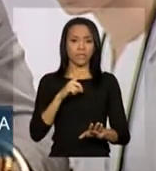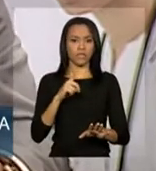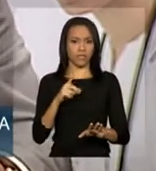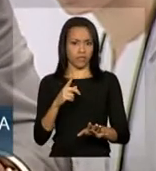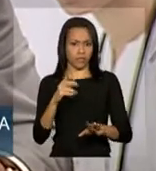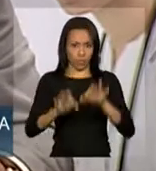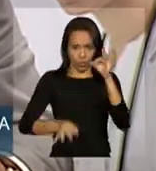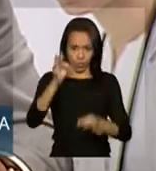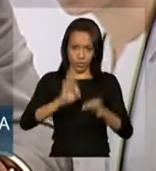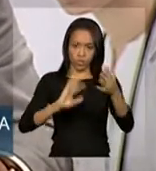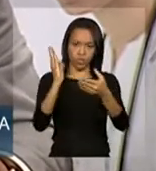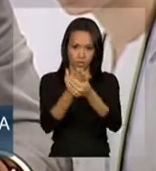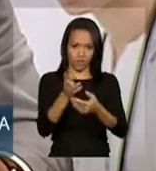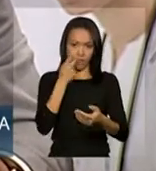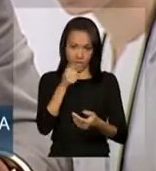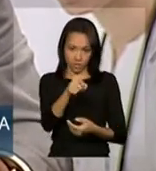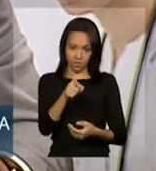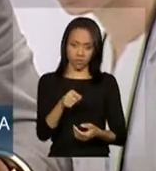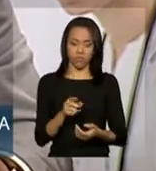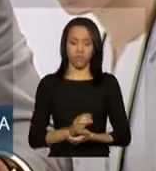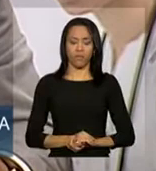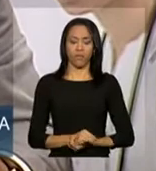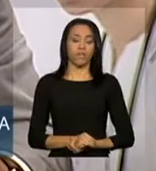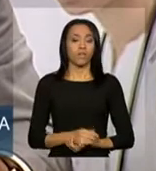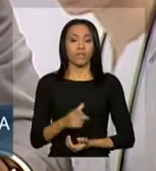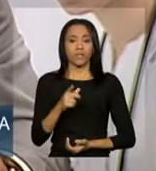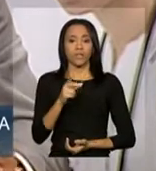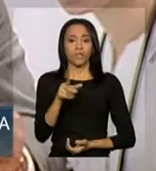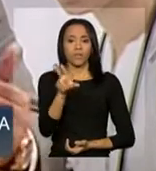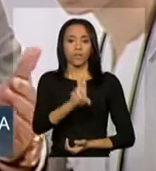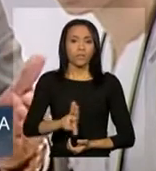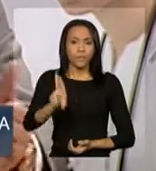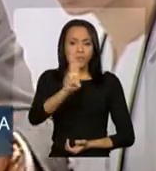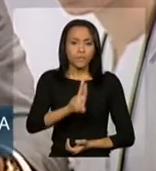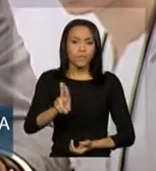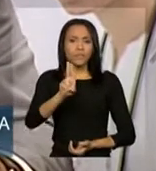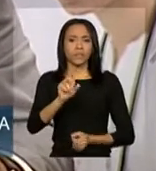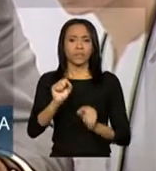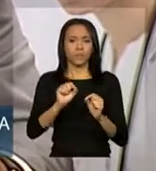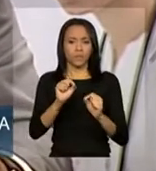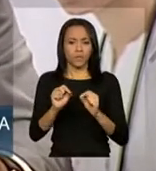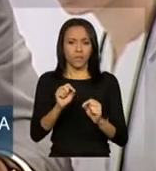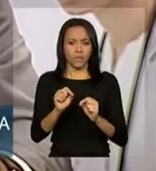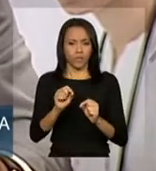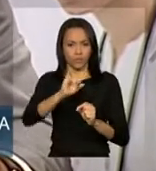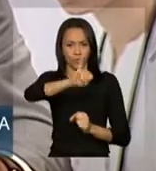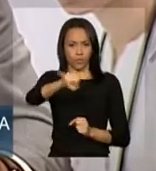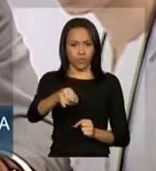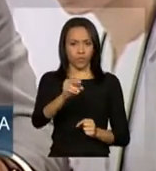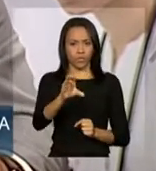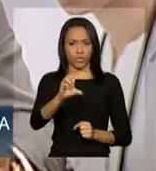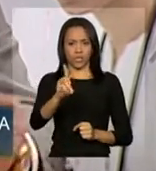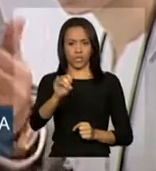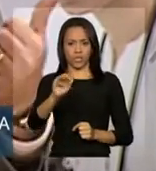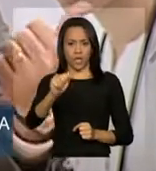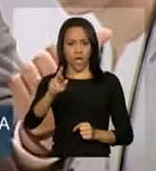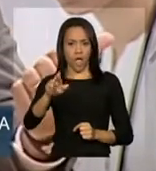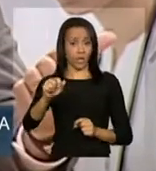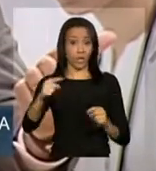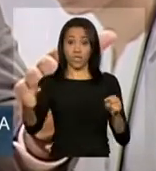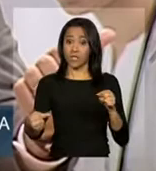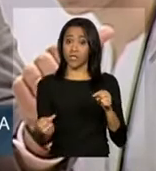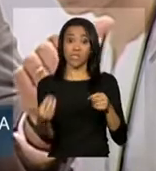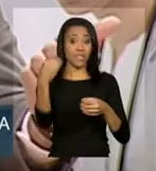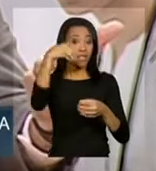você está se referindo é que utiliza a análise inicial do Judiciário de que eles não estariam fazendo parte do sistema de